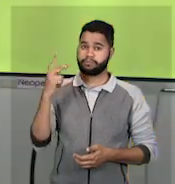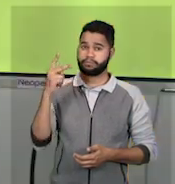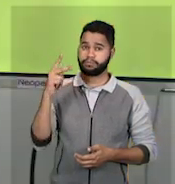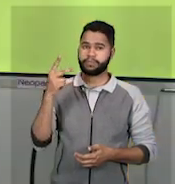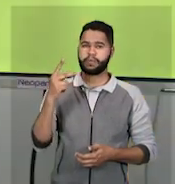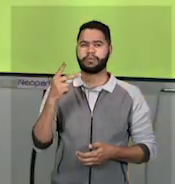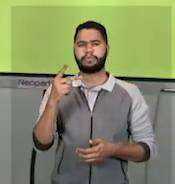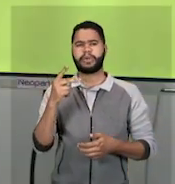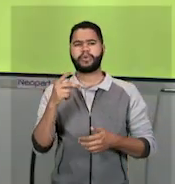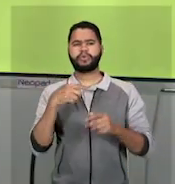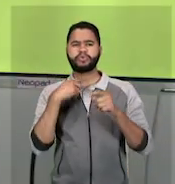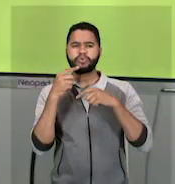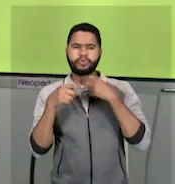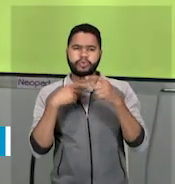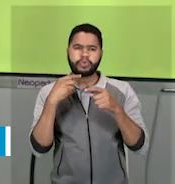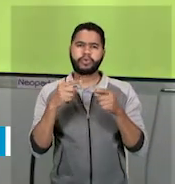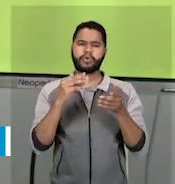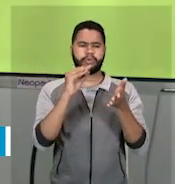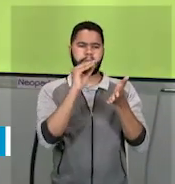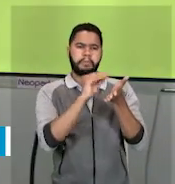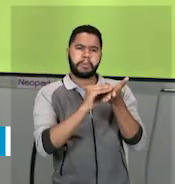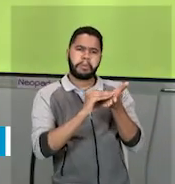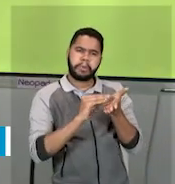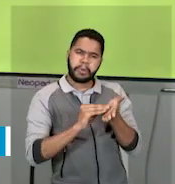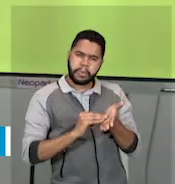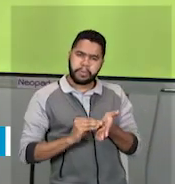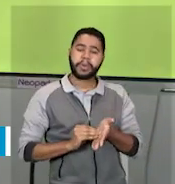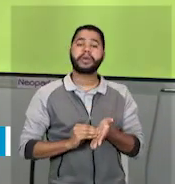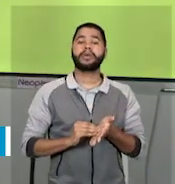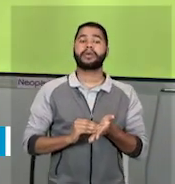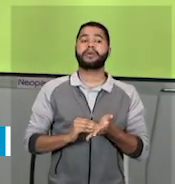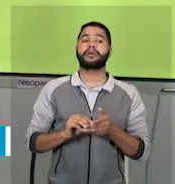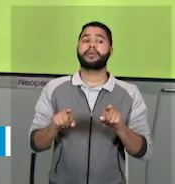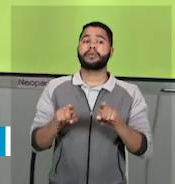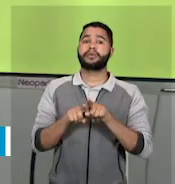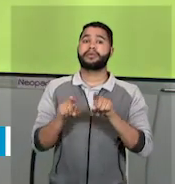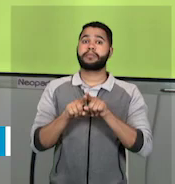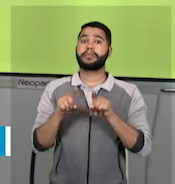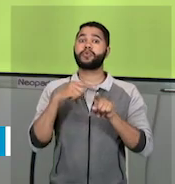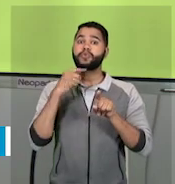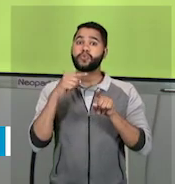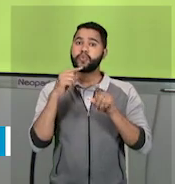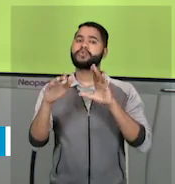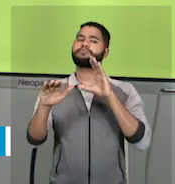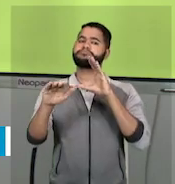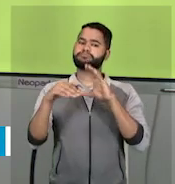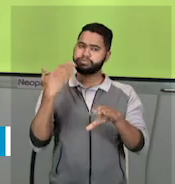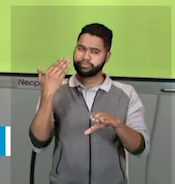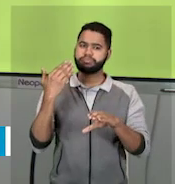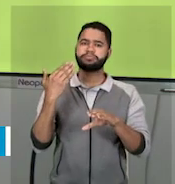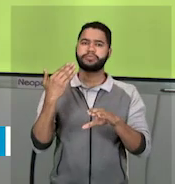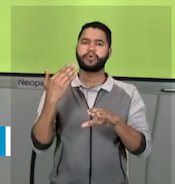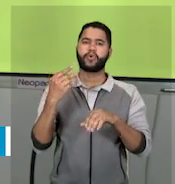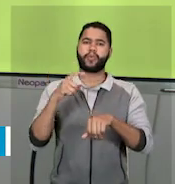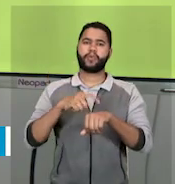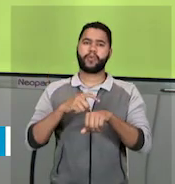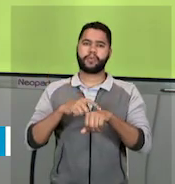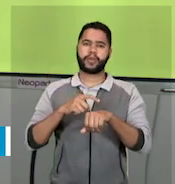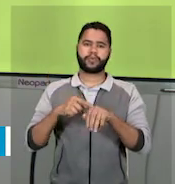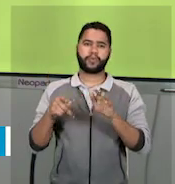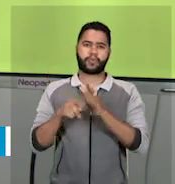tirar suas dúvidas, para você fazer as suas anotações e também para mandar sua dúvida para nós no Tira Dúvida daqui a